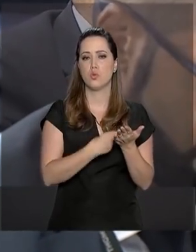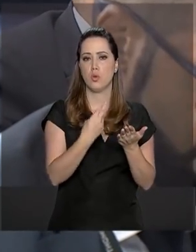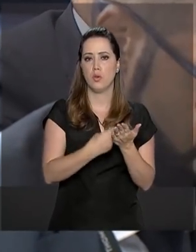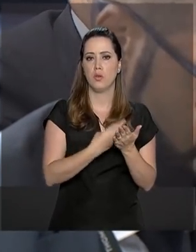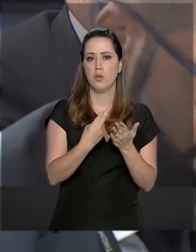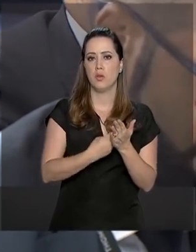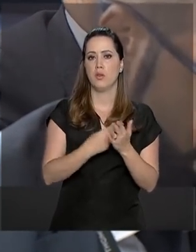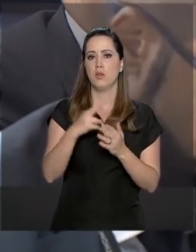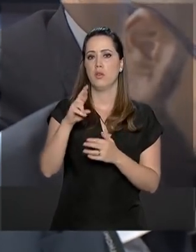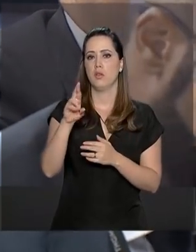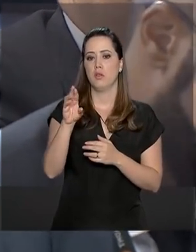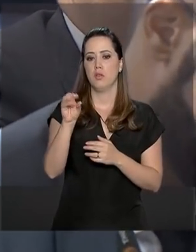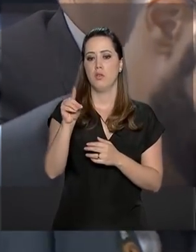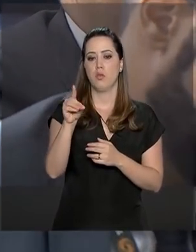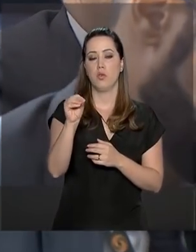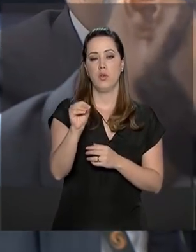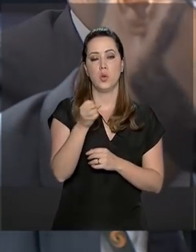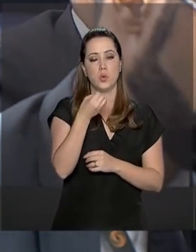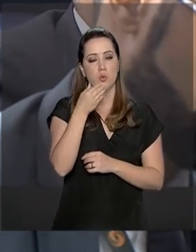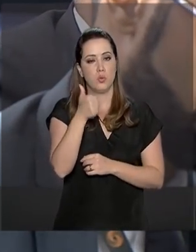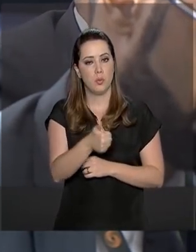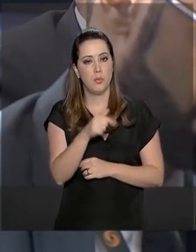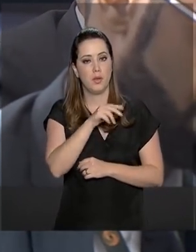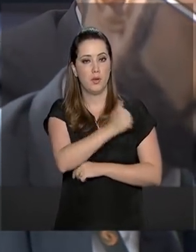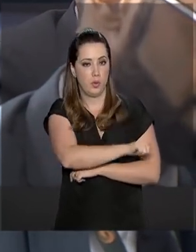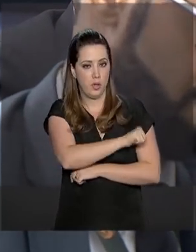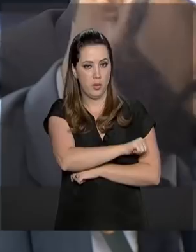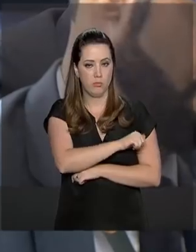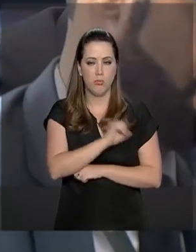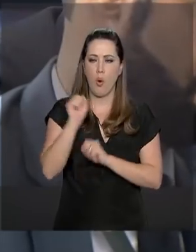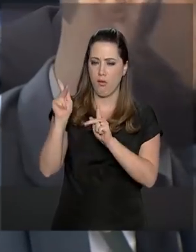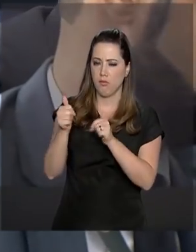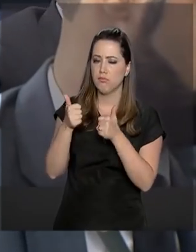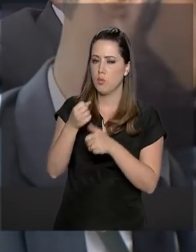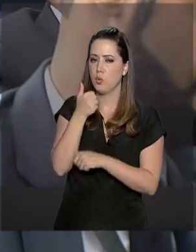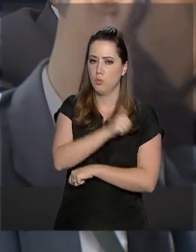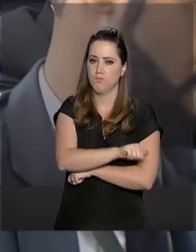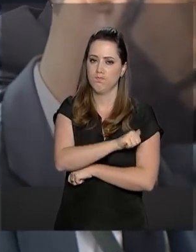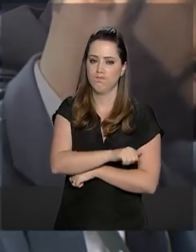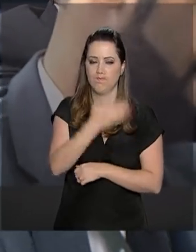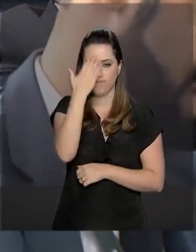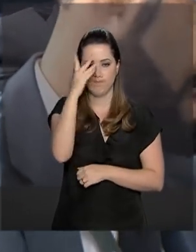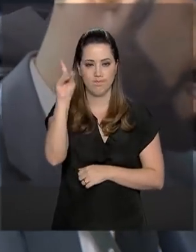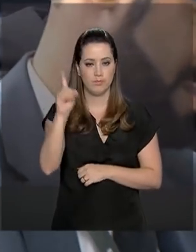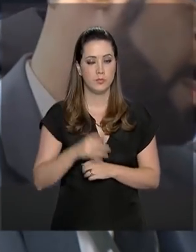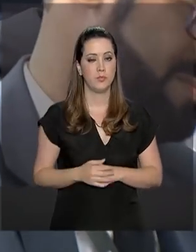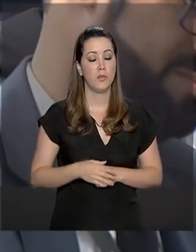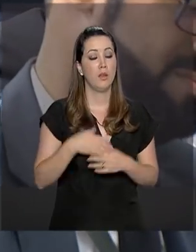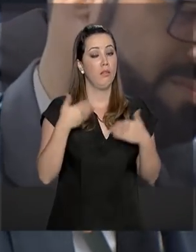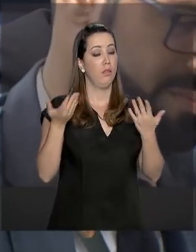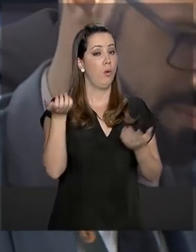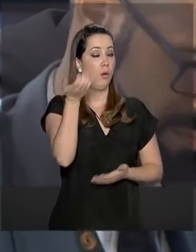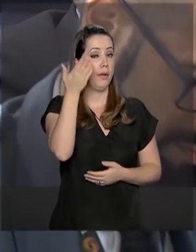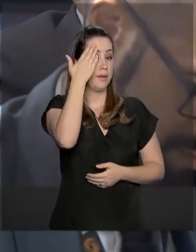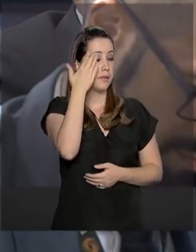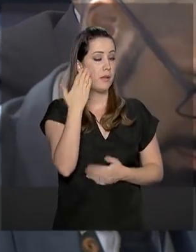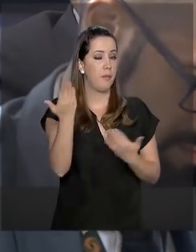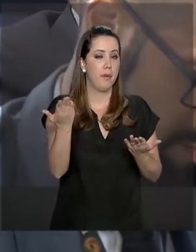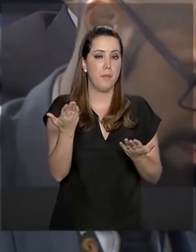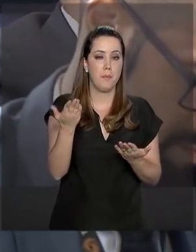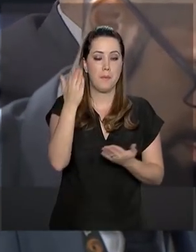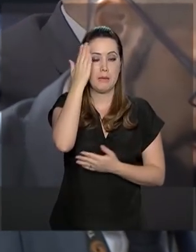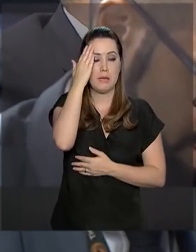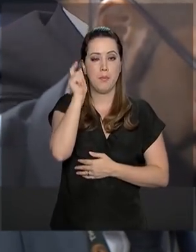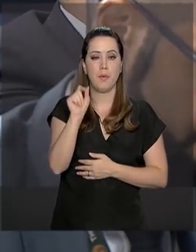tudo bem lá no rio tudo bem graças a deus é bom o porta voz o gostaria de saber se qual foi a reação